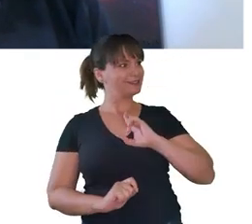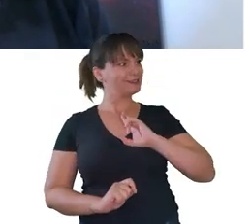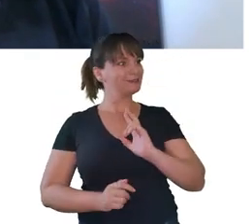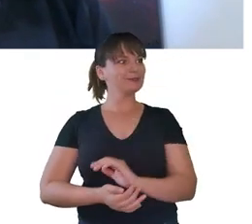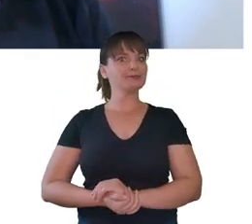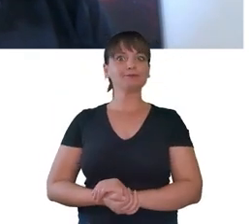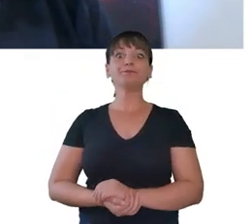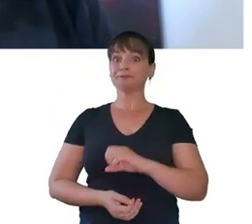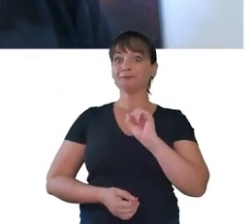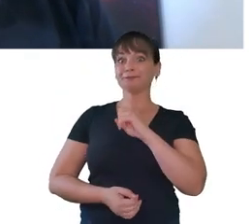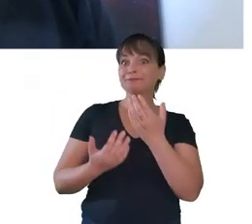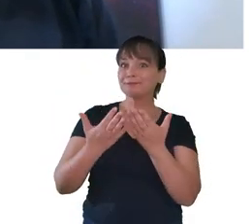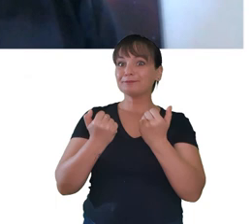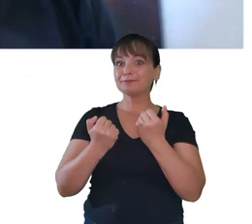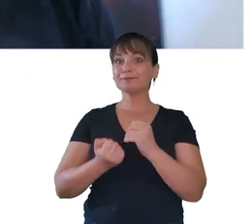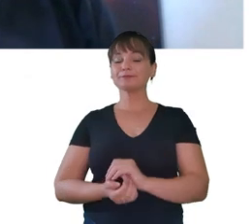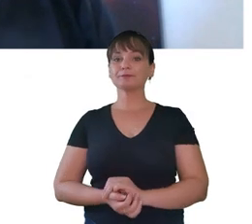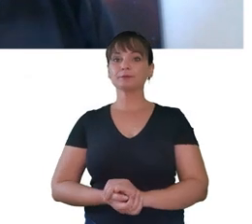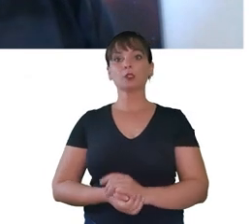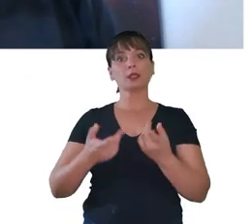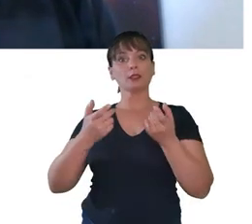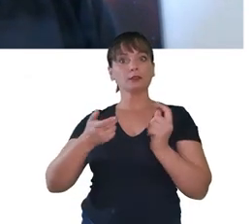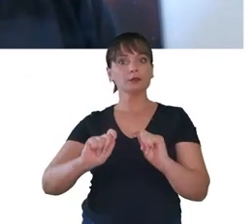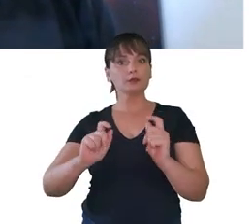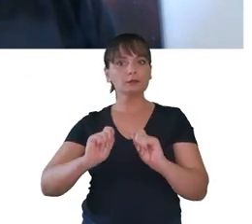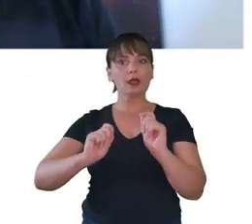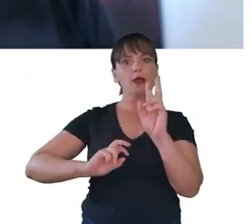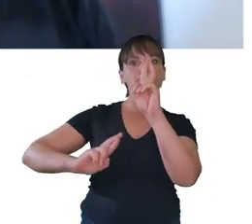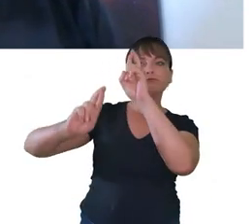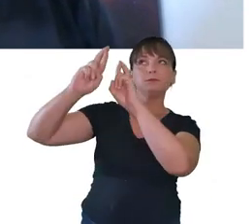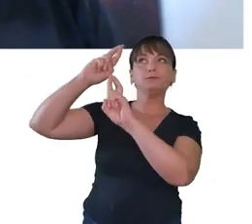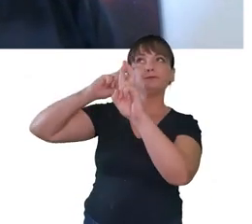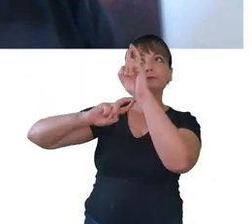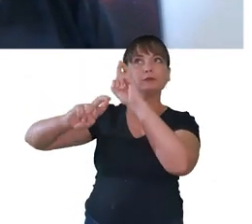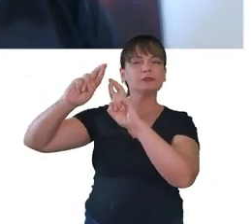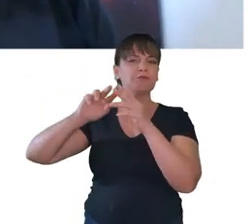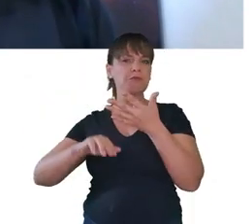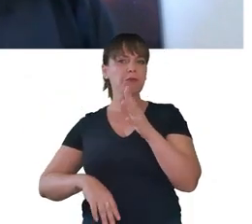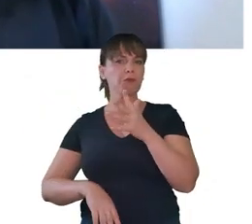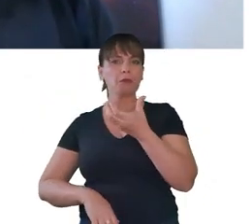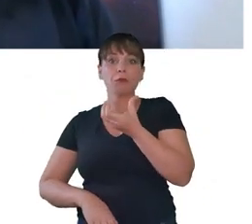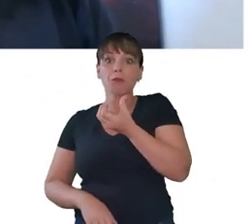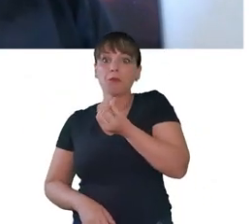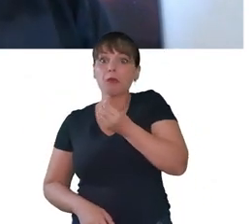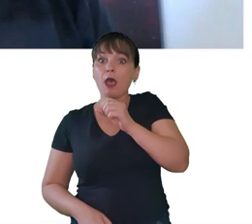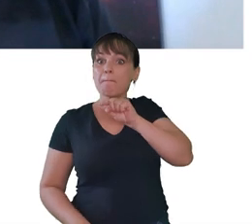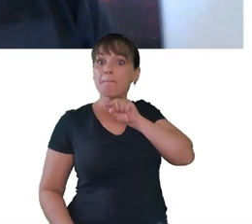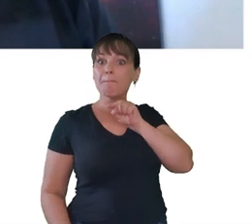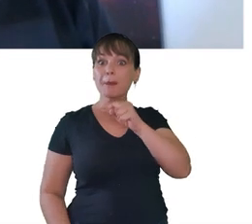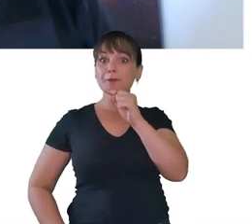Você pode responder isso para a gente? Sim, vamos lá. É possível observarmos cerca